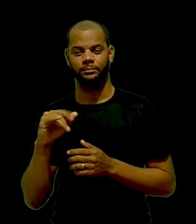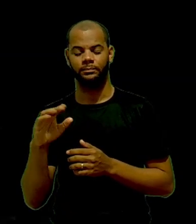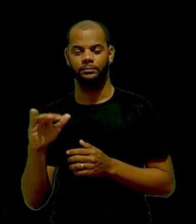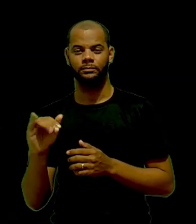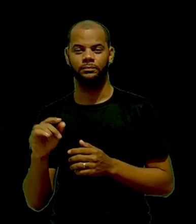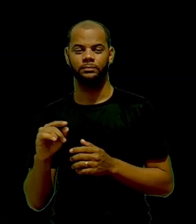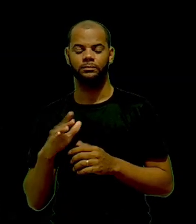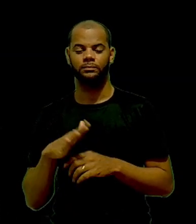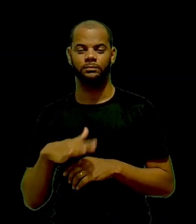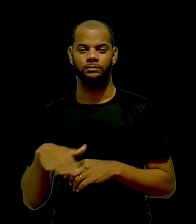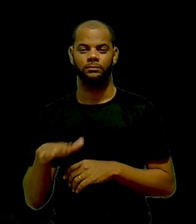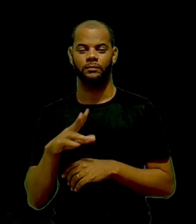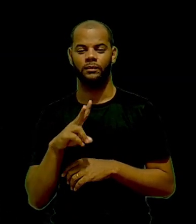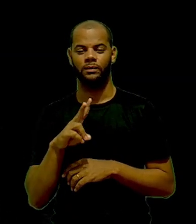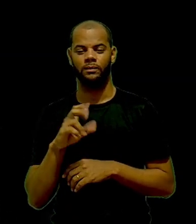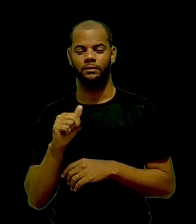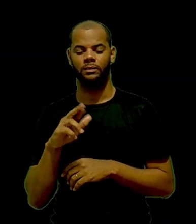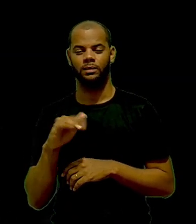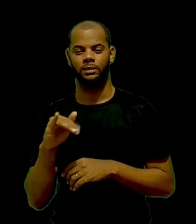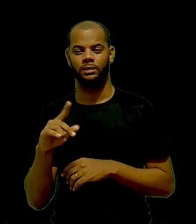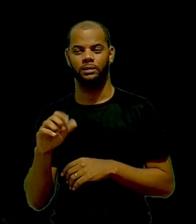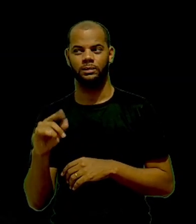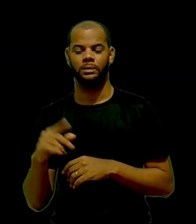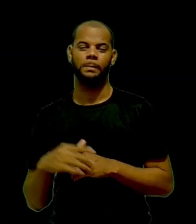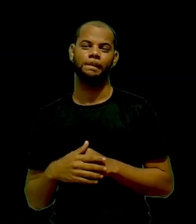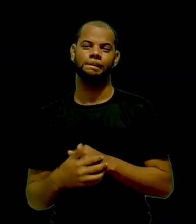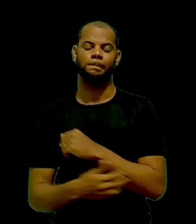elétrico na variabilidade da energia.